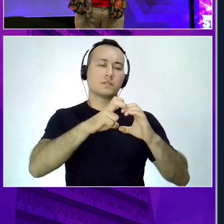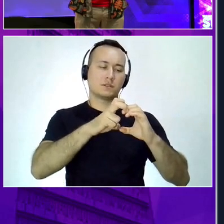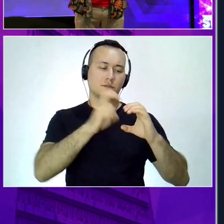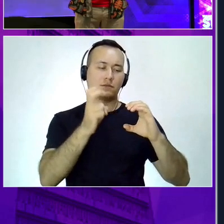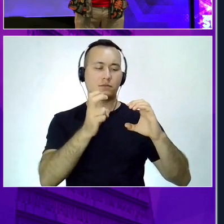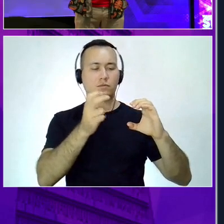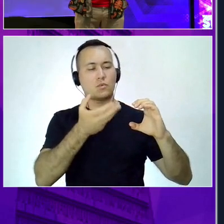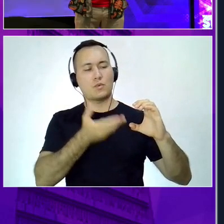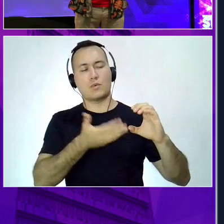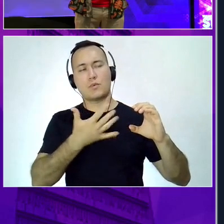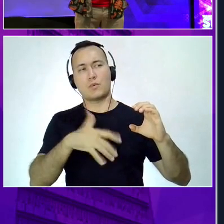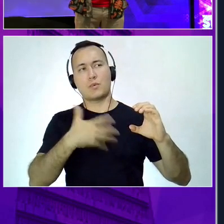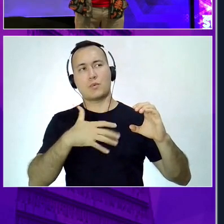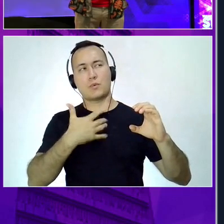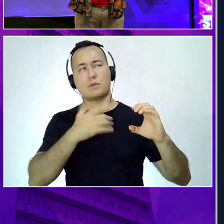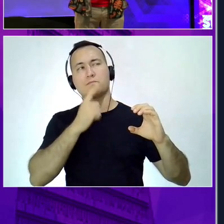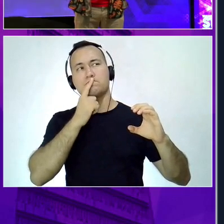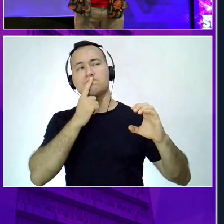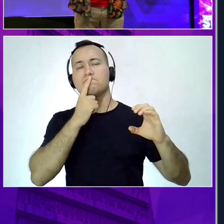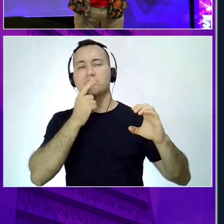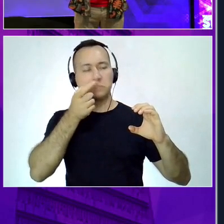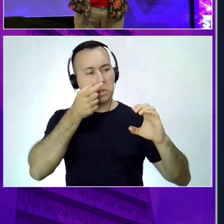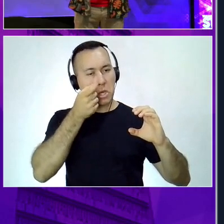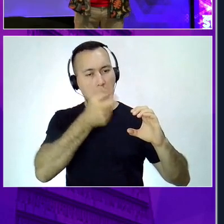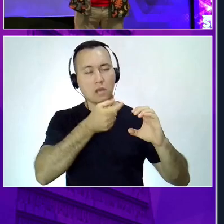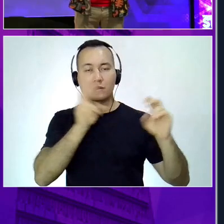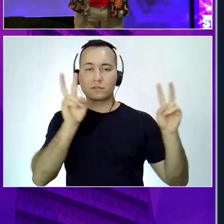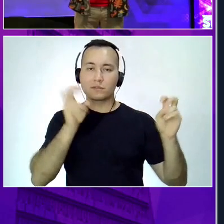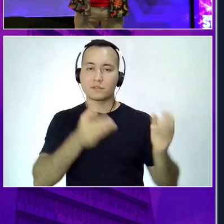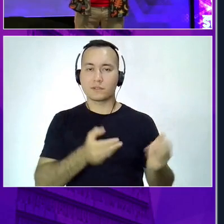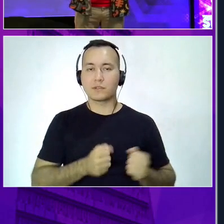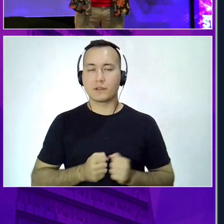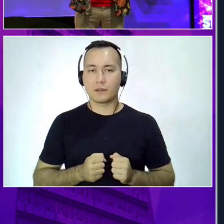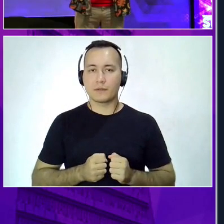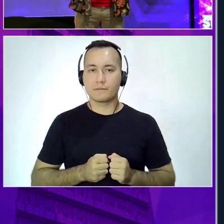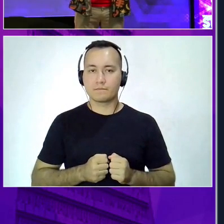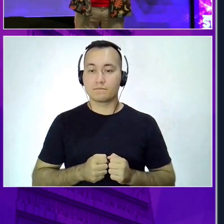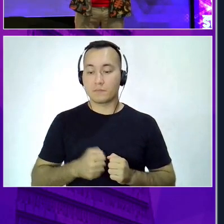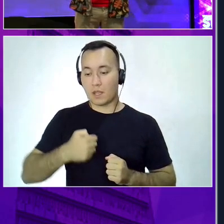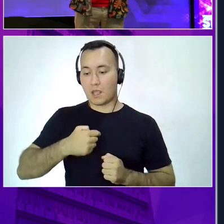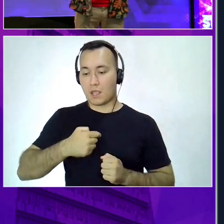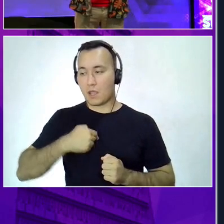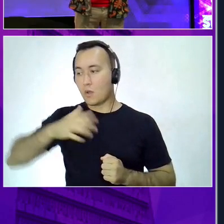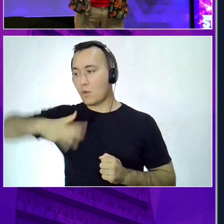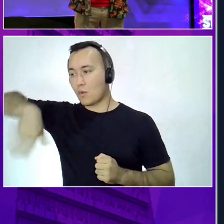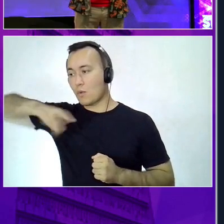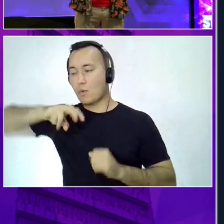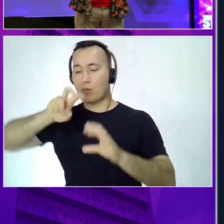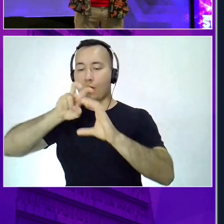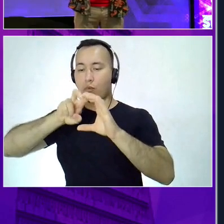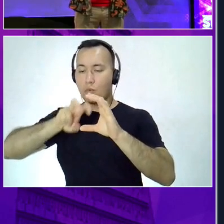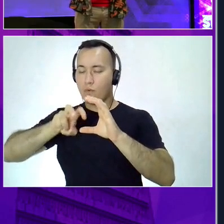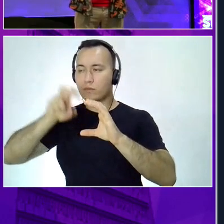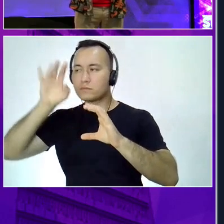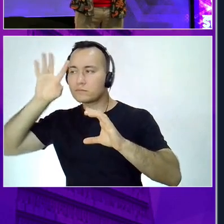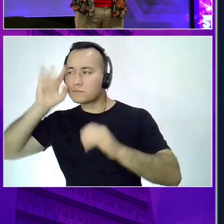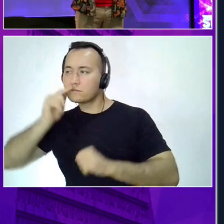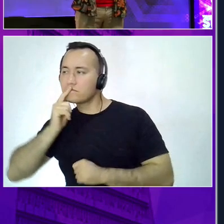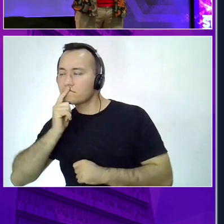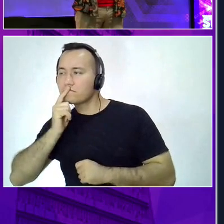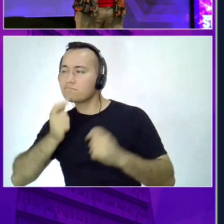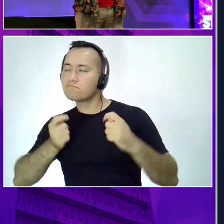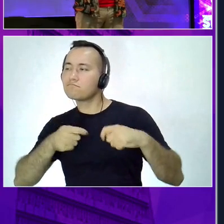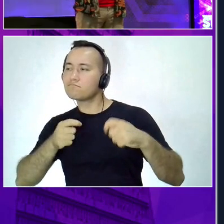Twilio, foi mais legal ainda porque eu tenho a possibilidade de tentar conectar ele com outras coisas. Então, hoje já é possível utilizar a voz